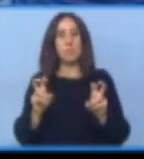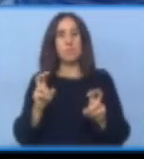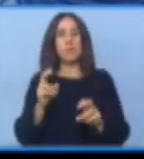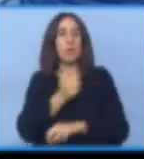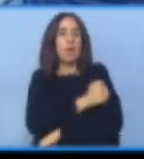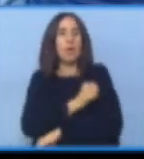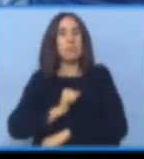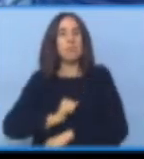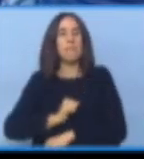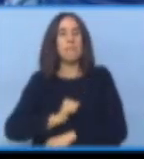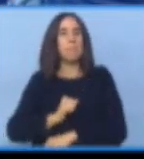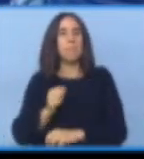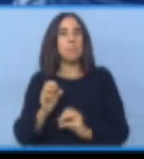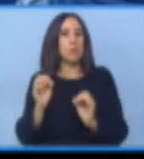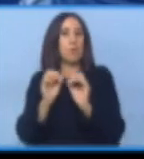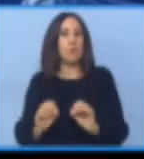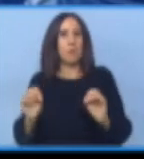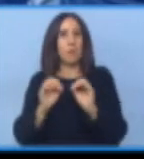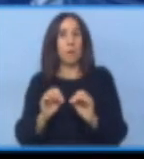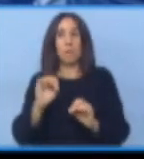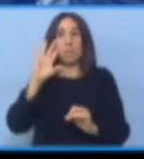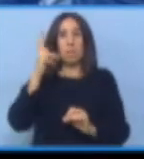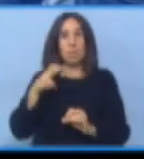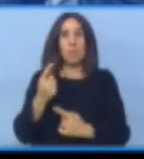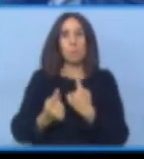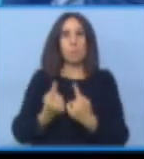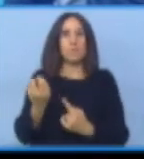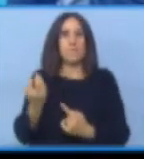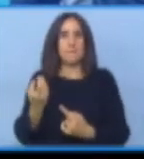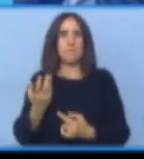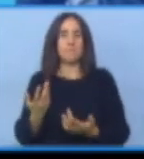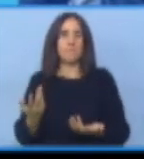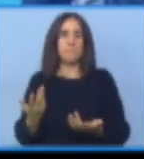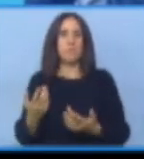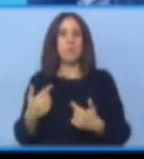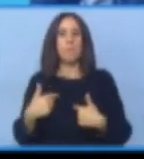nossas casas. E claro que quando acontece alguma dessas coisas, por mais